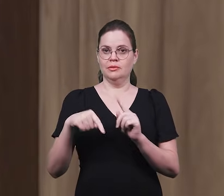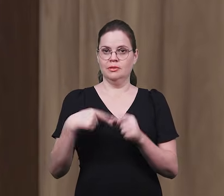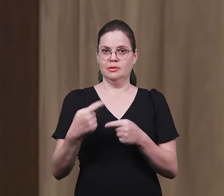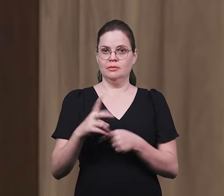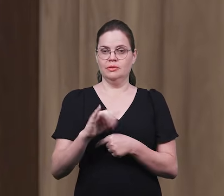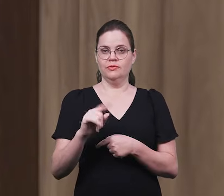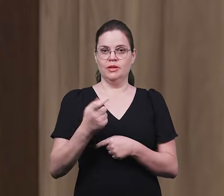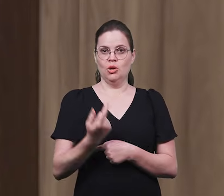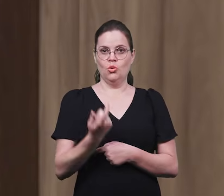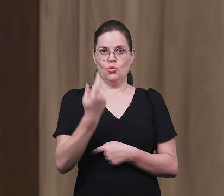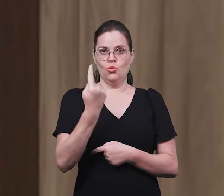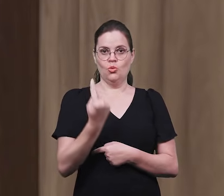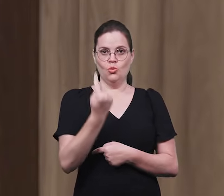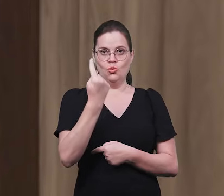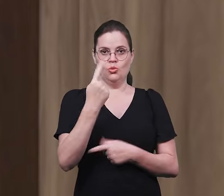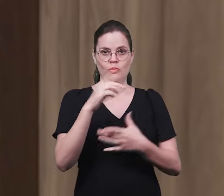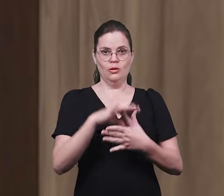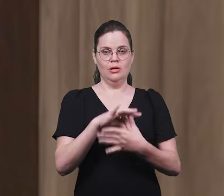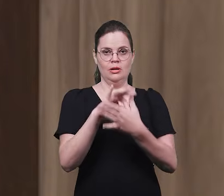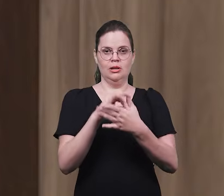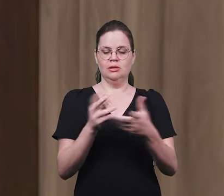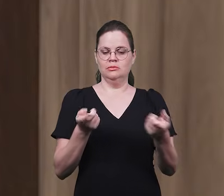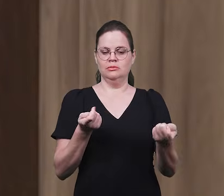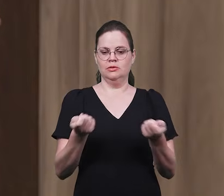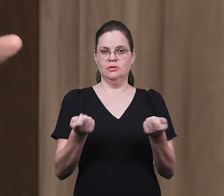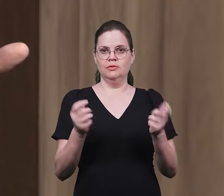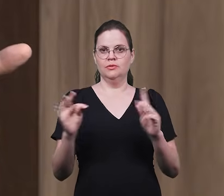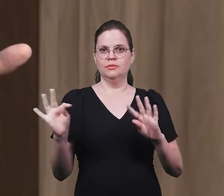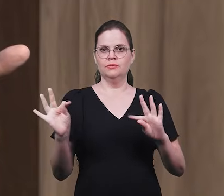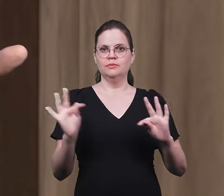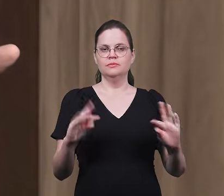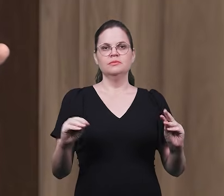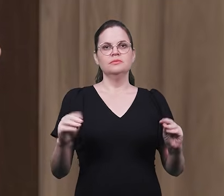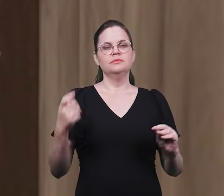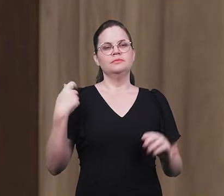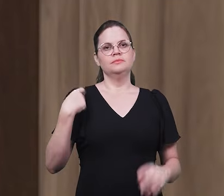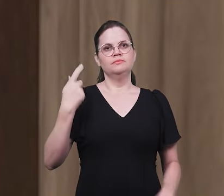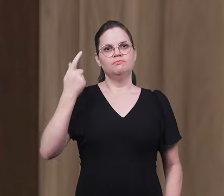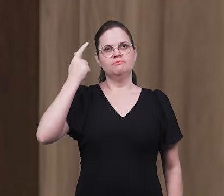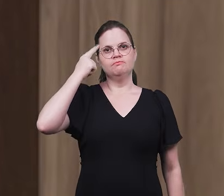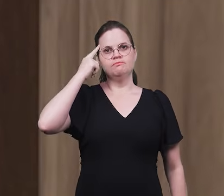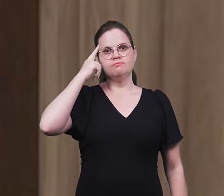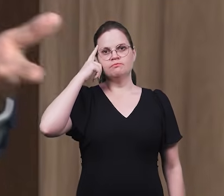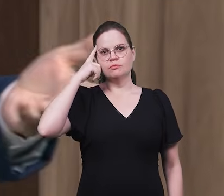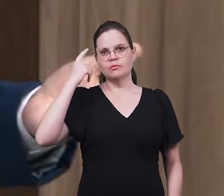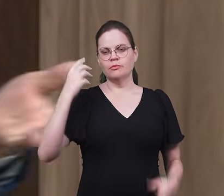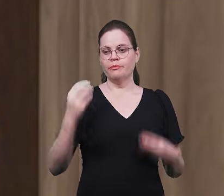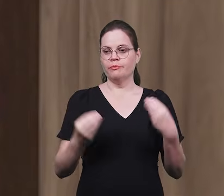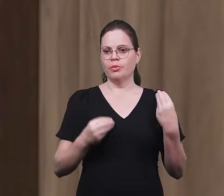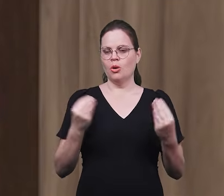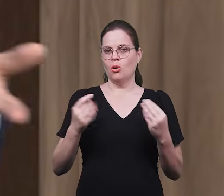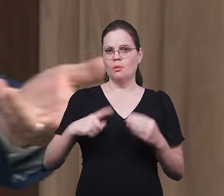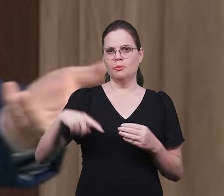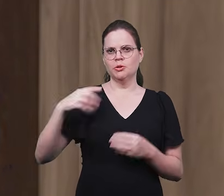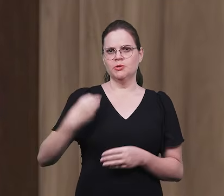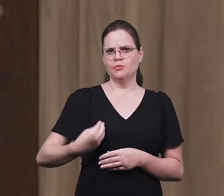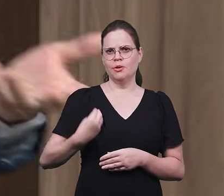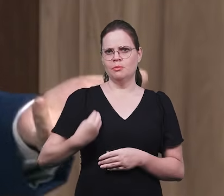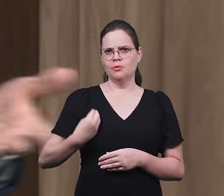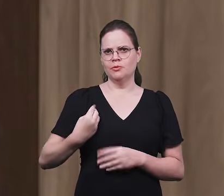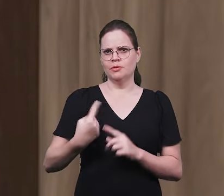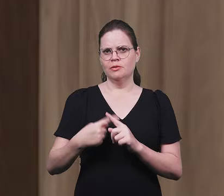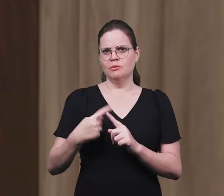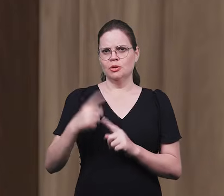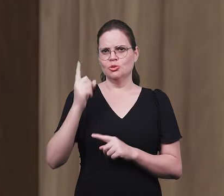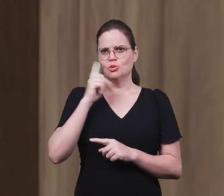mundial. E há sempre preocupações. Como que nós vamos sobreviver numa